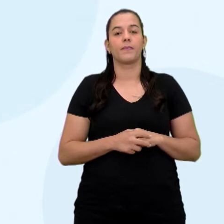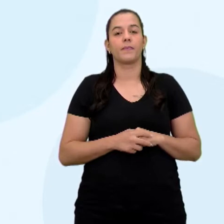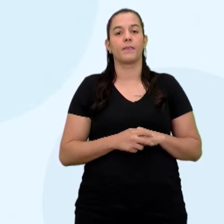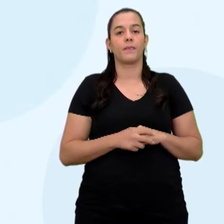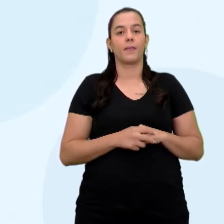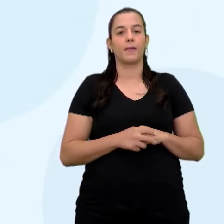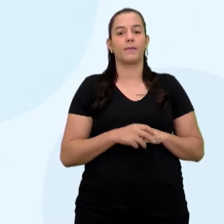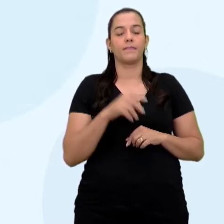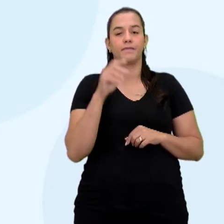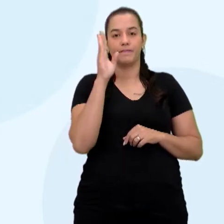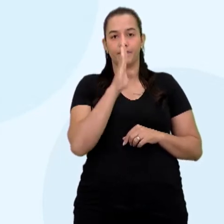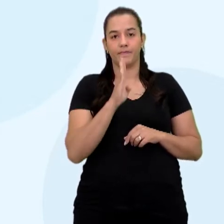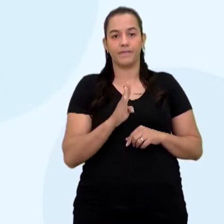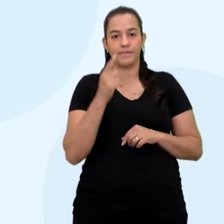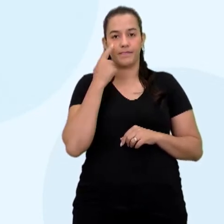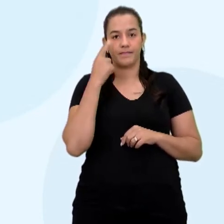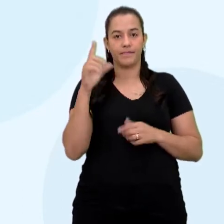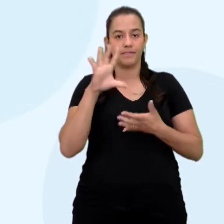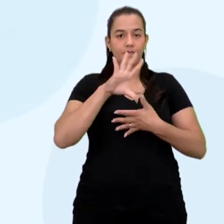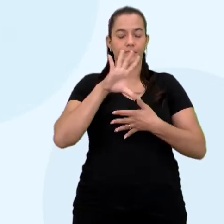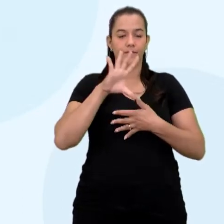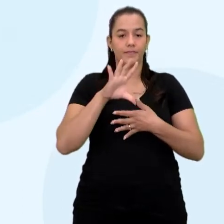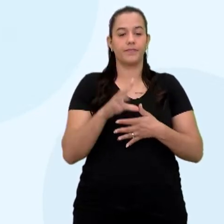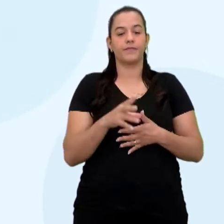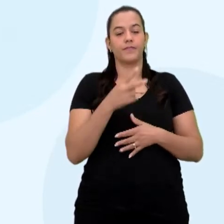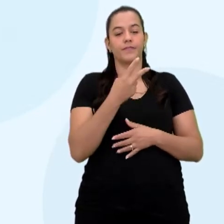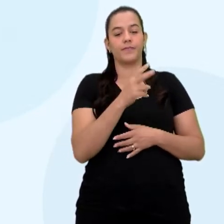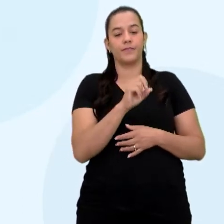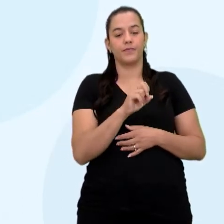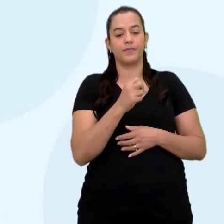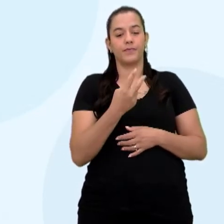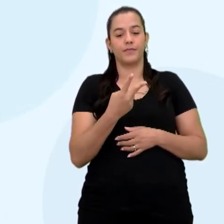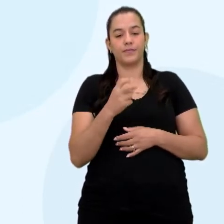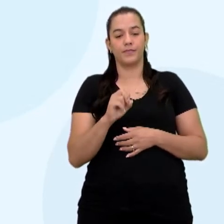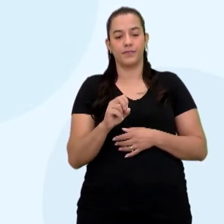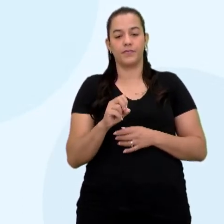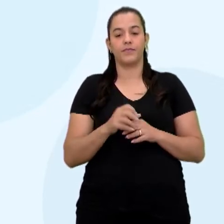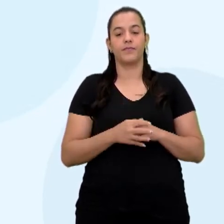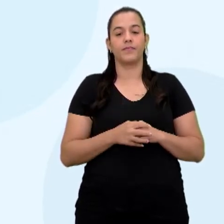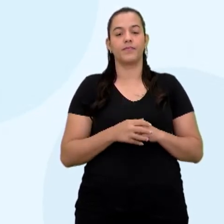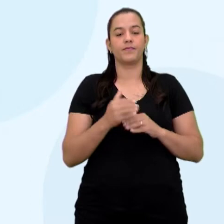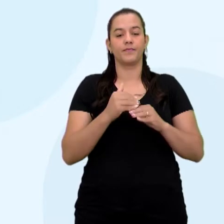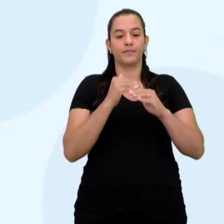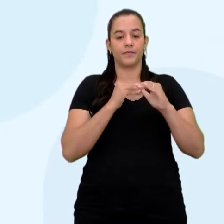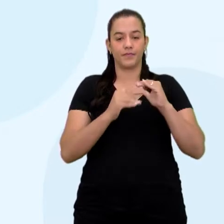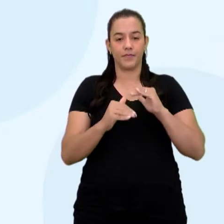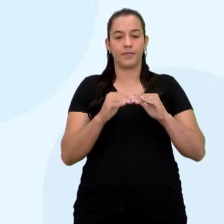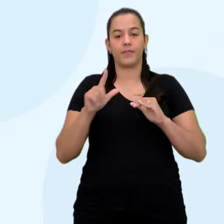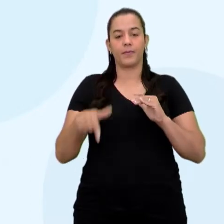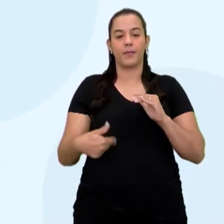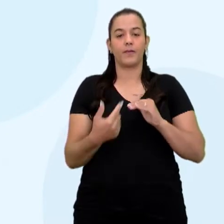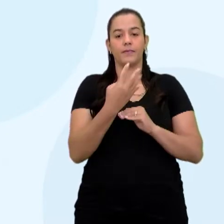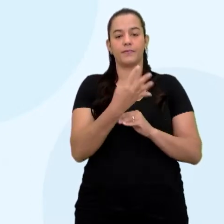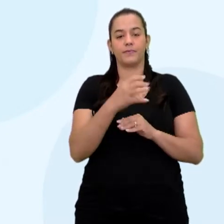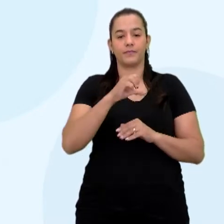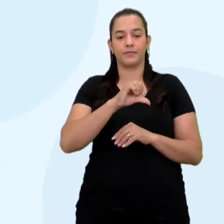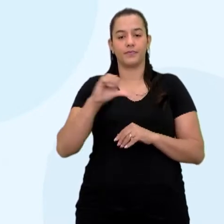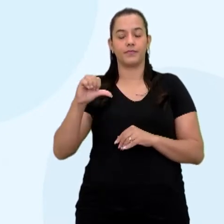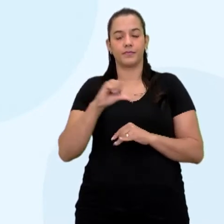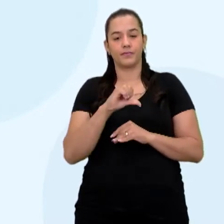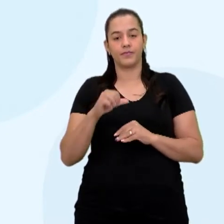em 2012 com 0,504. No ano seguinte cai para 0,499,